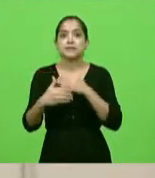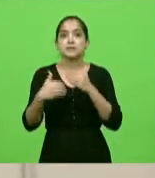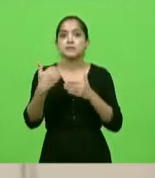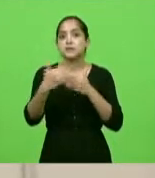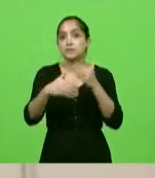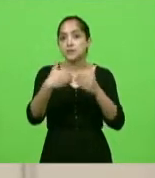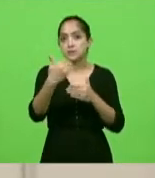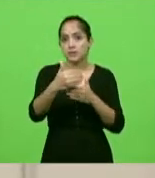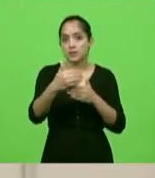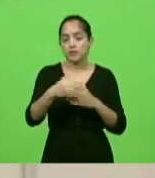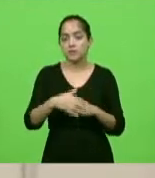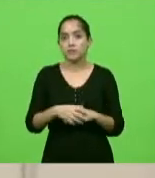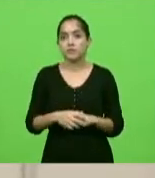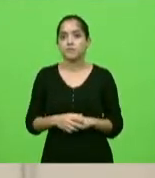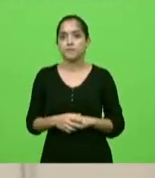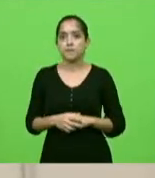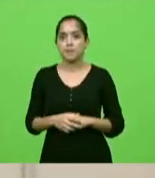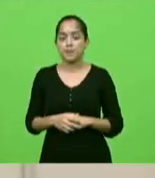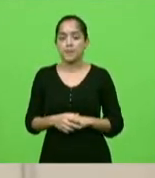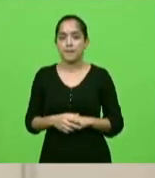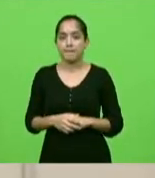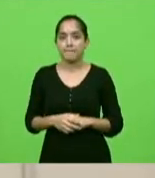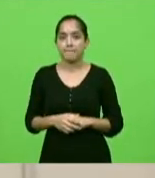tramitava junto